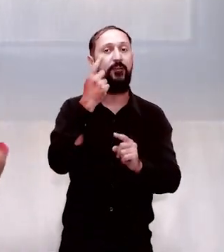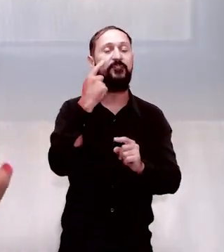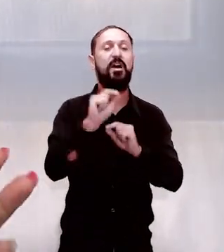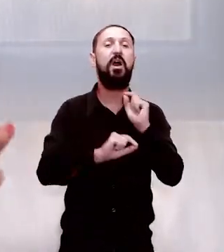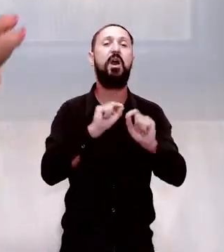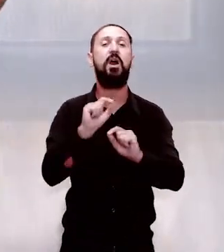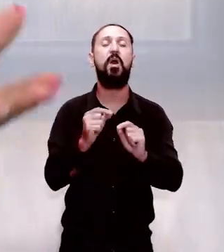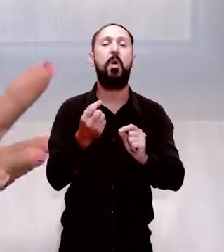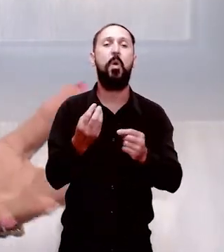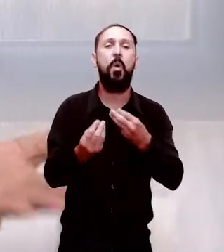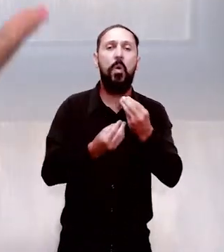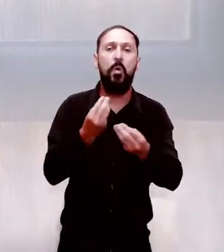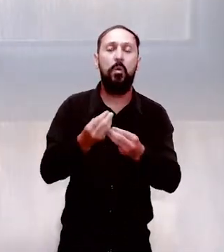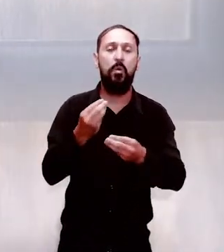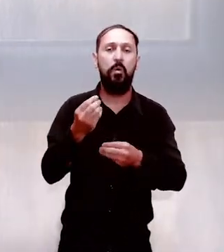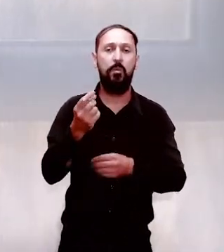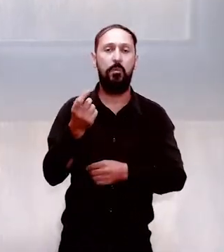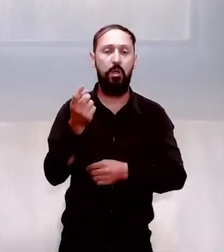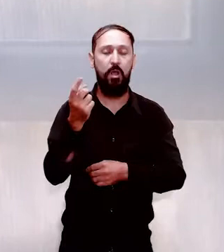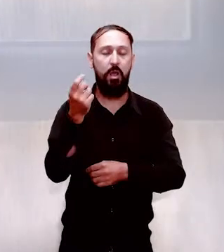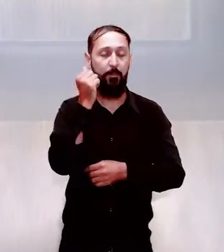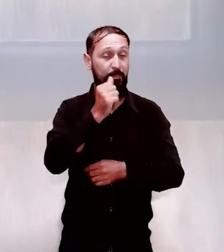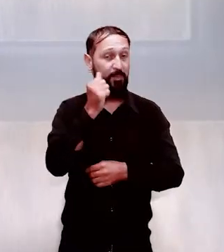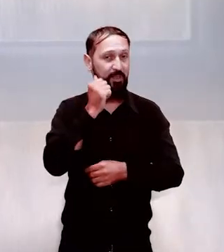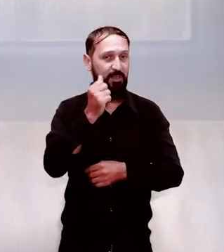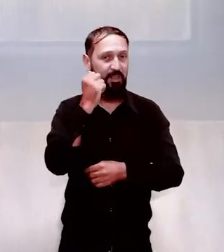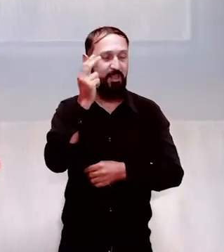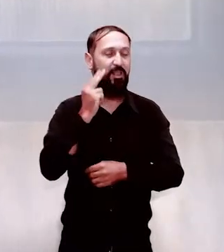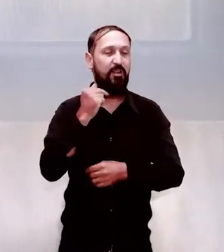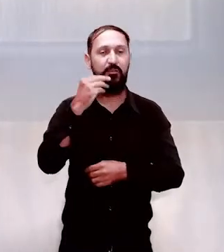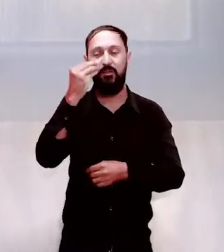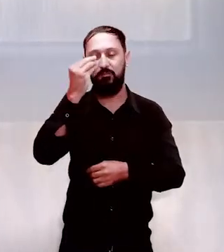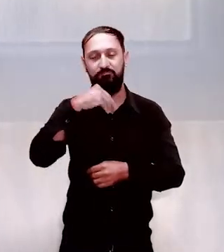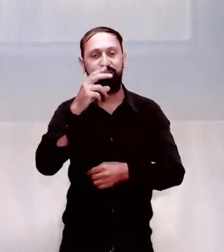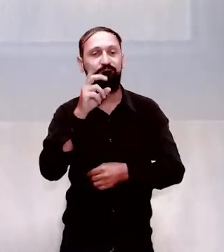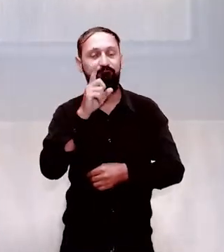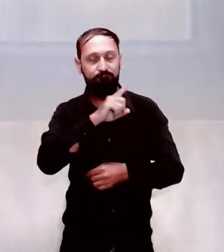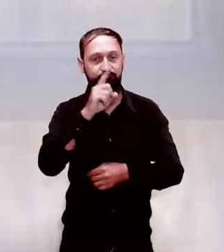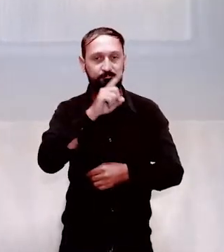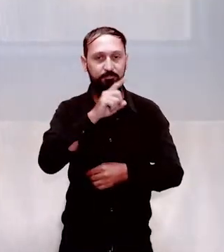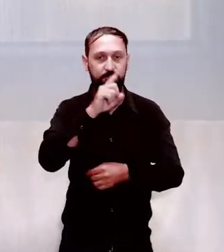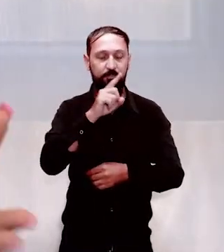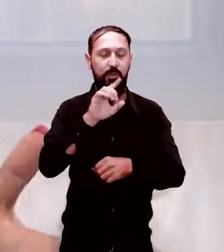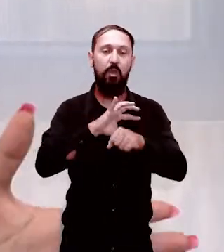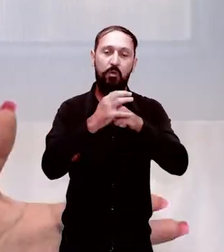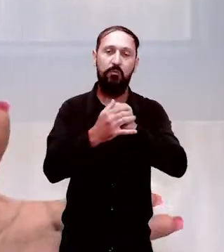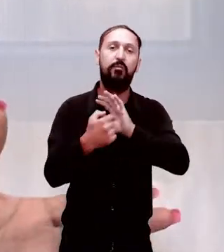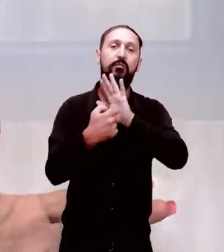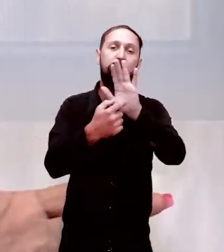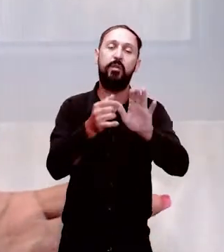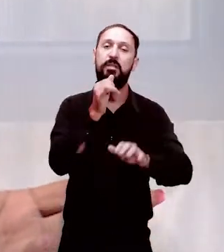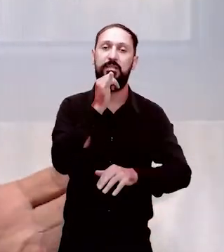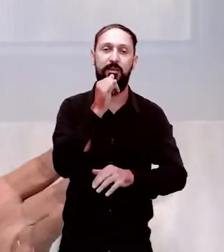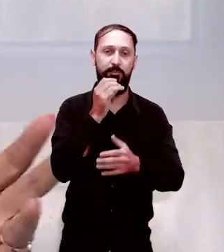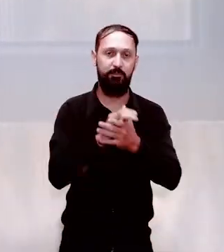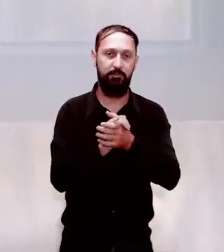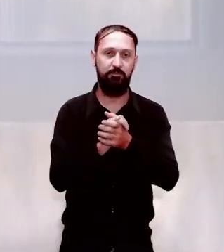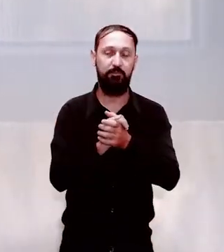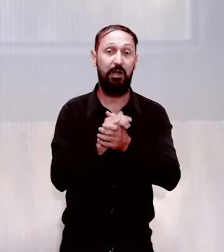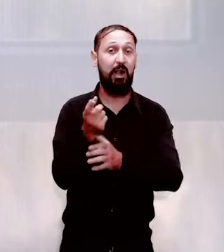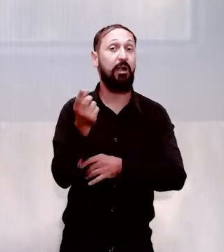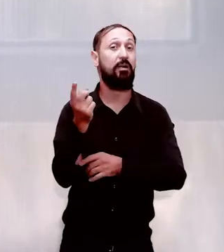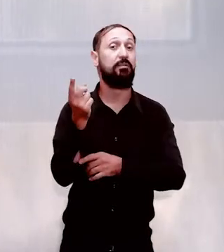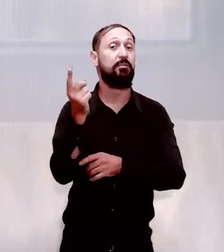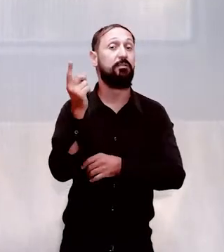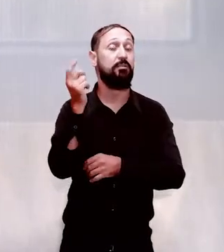morrer, mas para você ver como é que isso deixa a mulher vulnerável, né? E a Covid foi um exemplo disso. Querendo